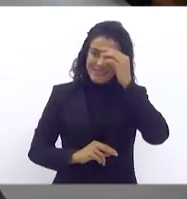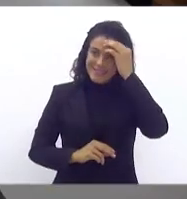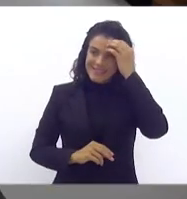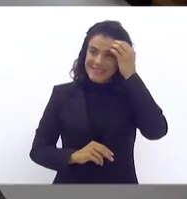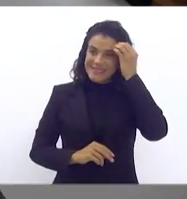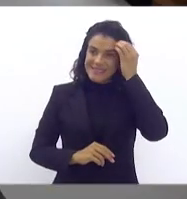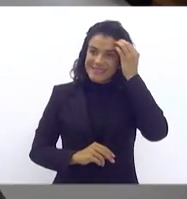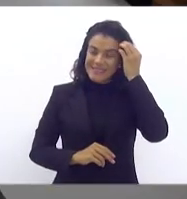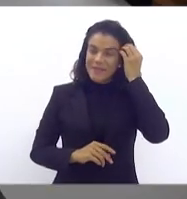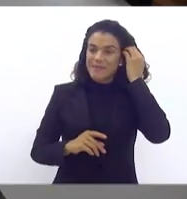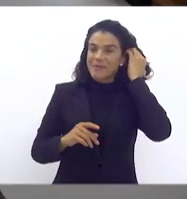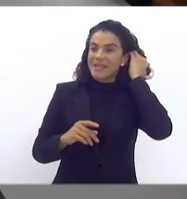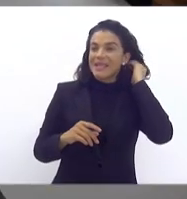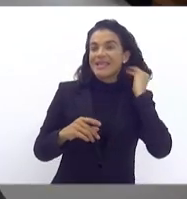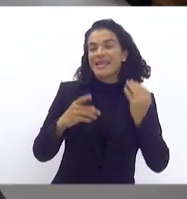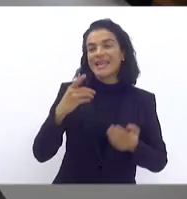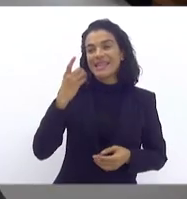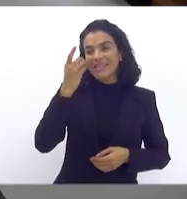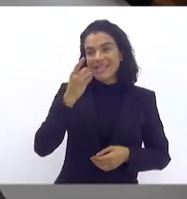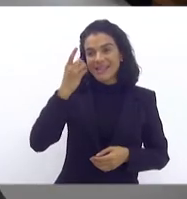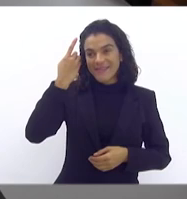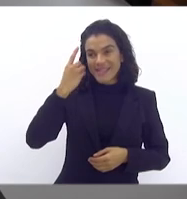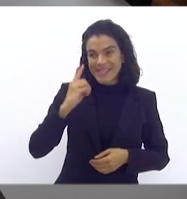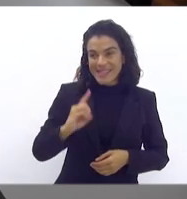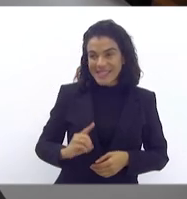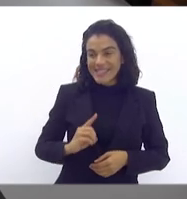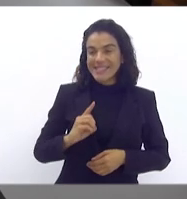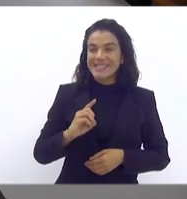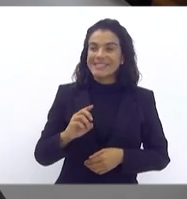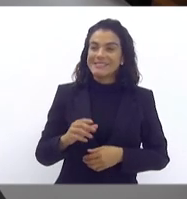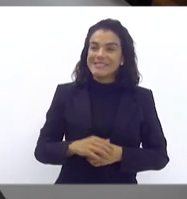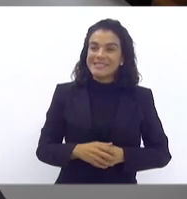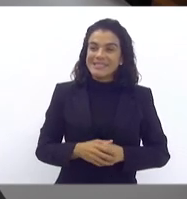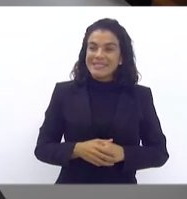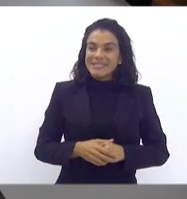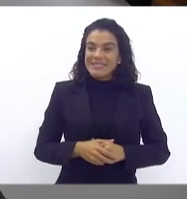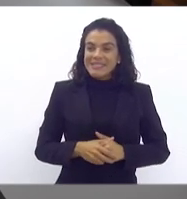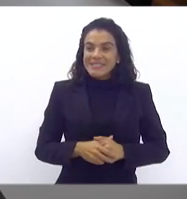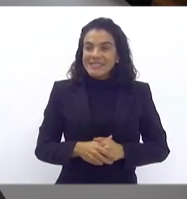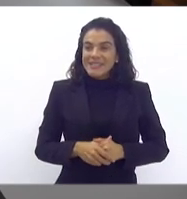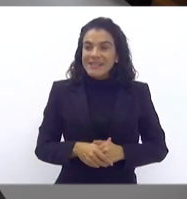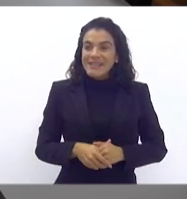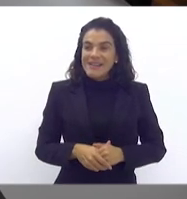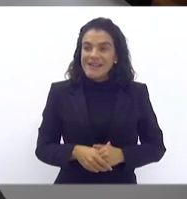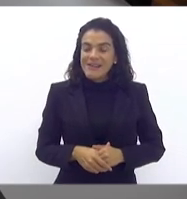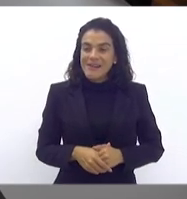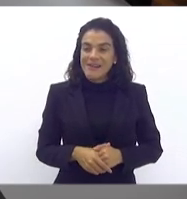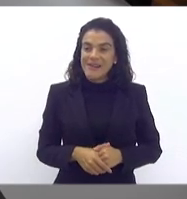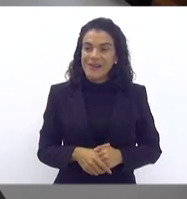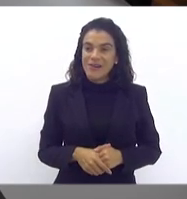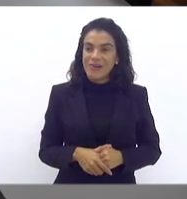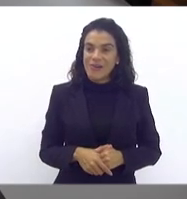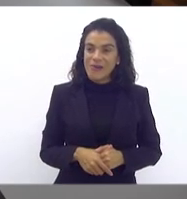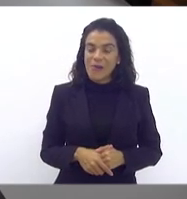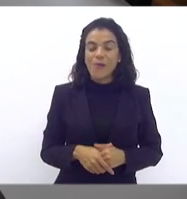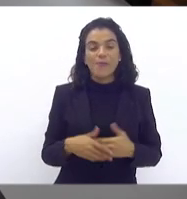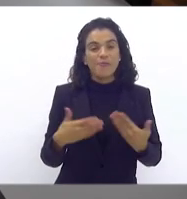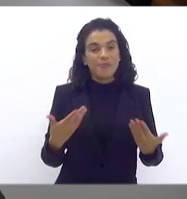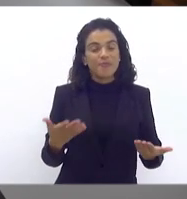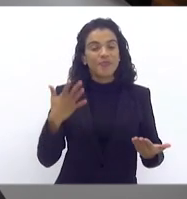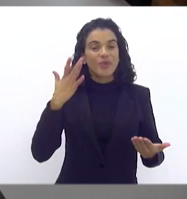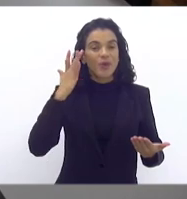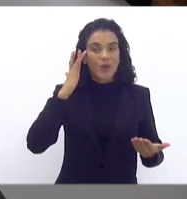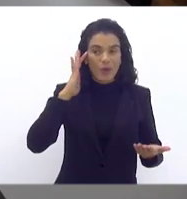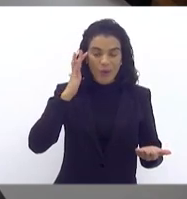Dani balb respira muito obrigada Senor Guilherme Claro Eh vamos lá eu acho que